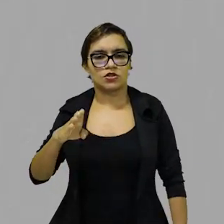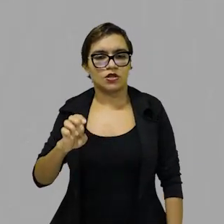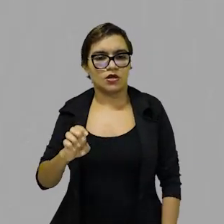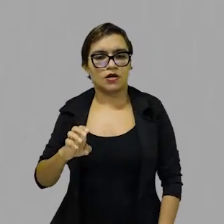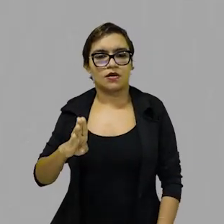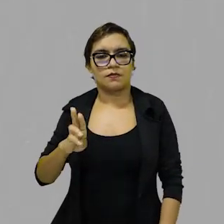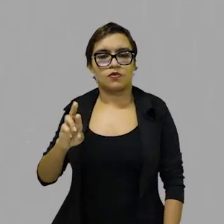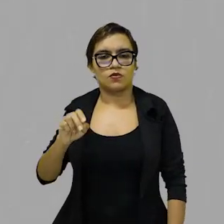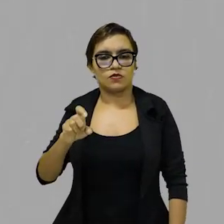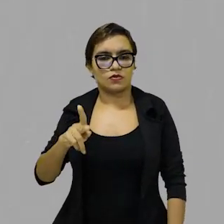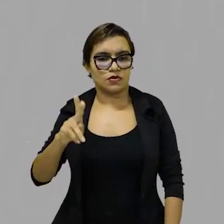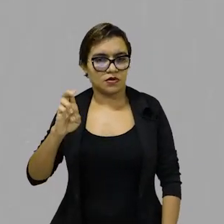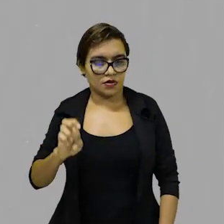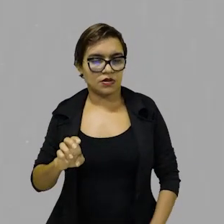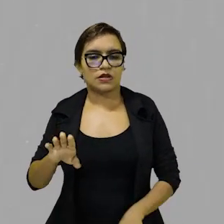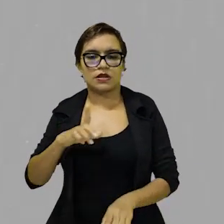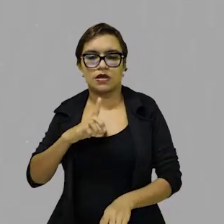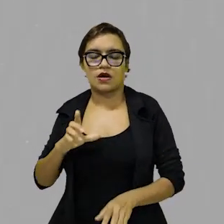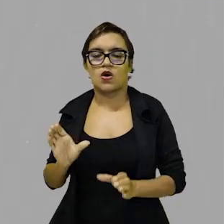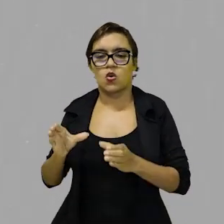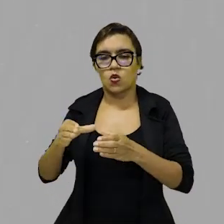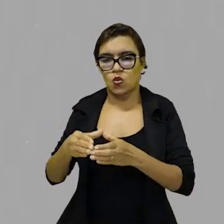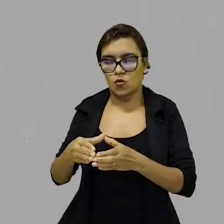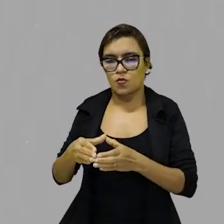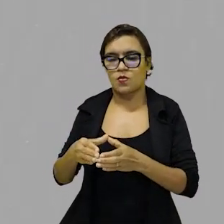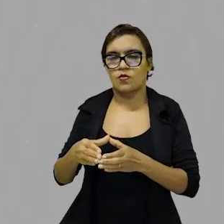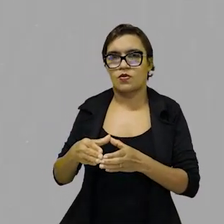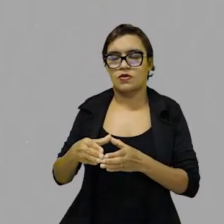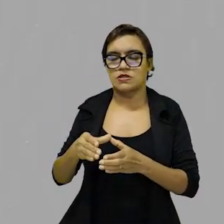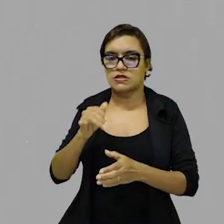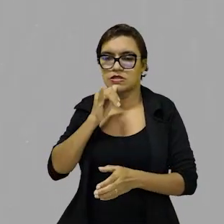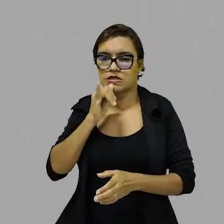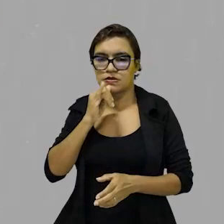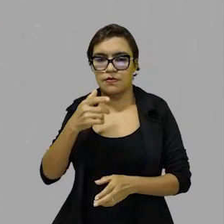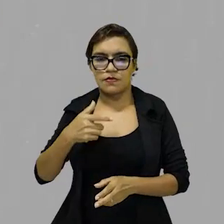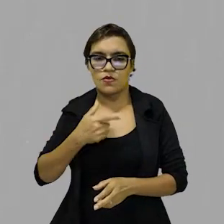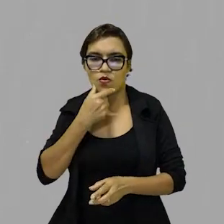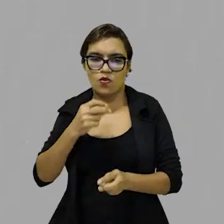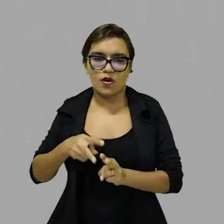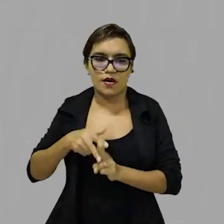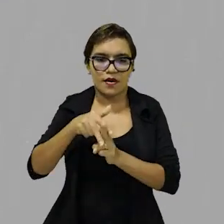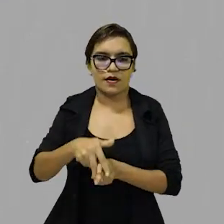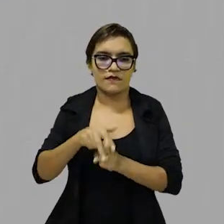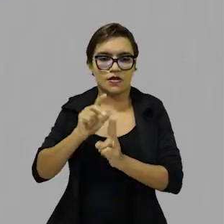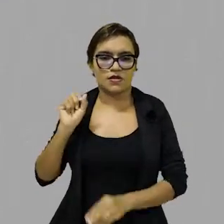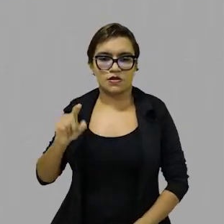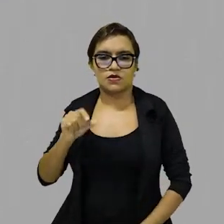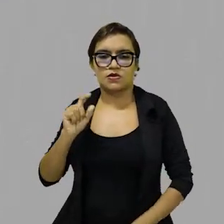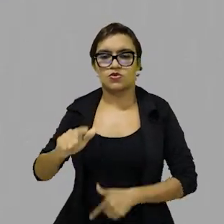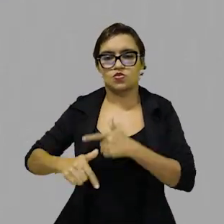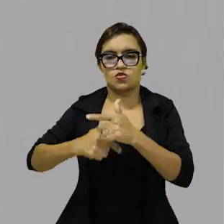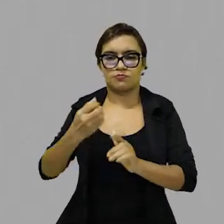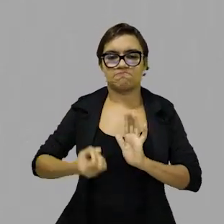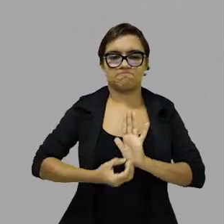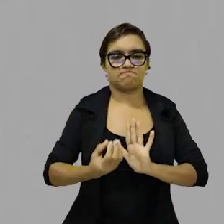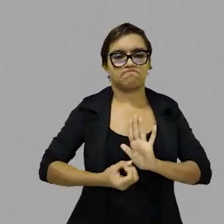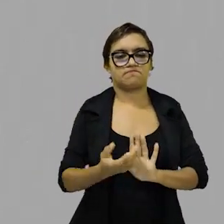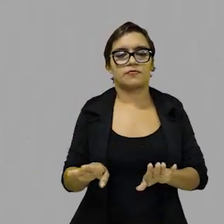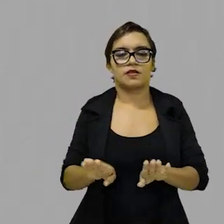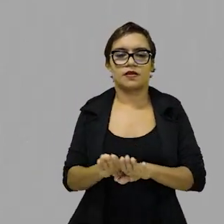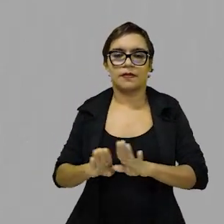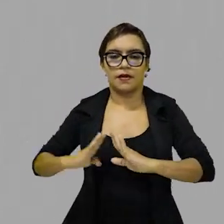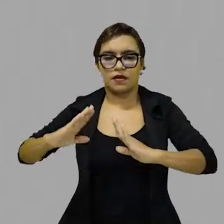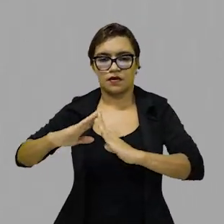uma segmentação, foi criado um outro grupo chamado Cavaleiro Azul, perdão, de outros expressionistas com outras tendências. A